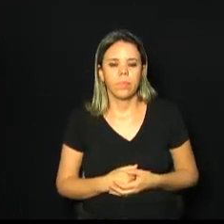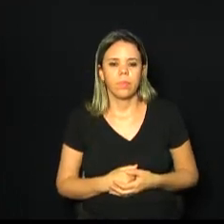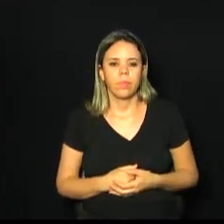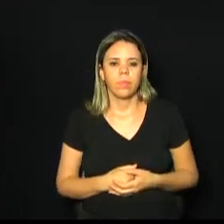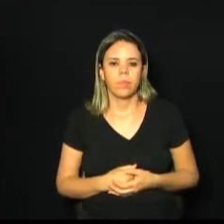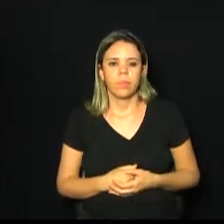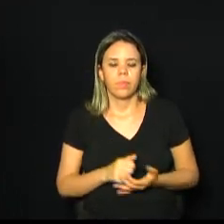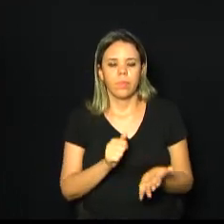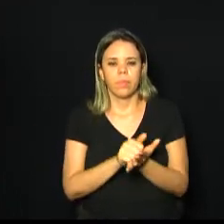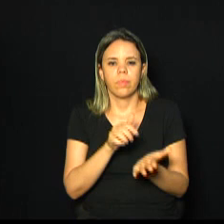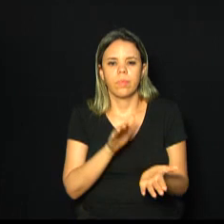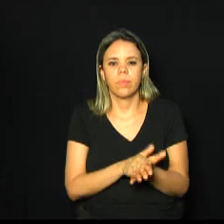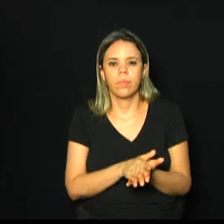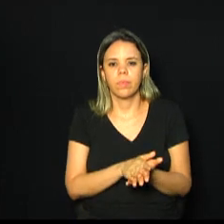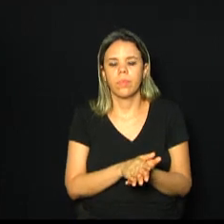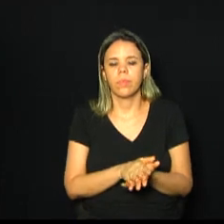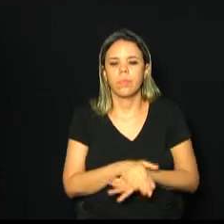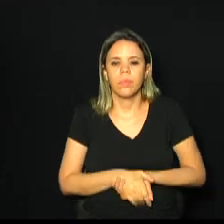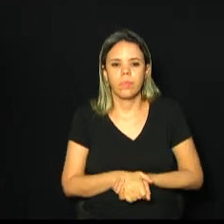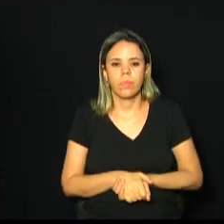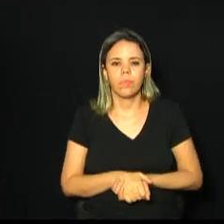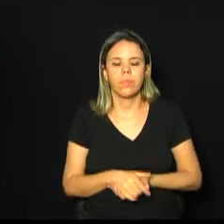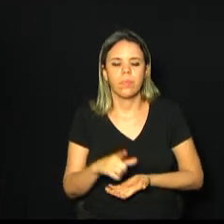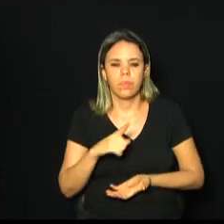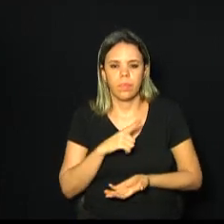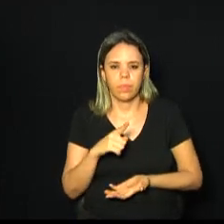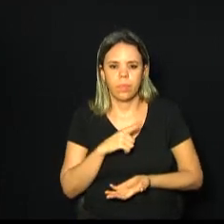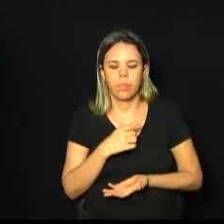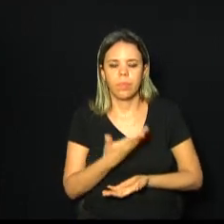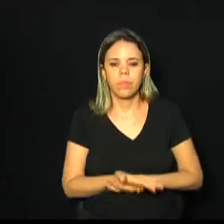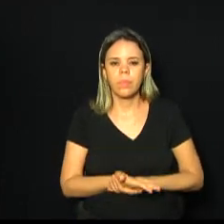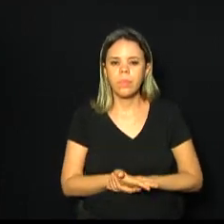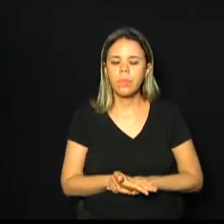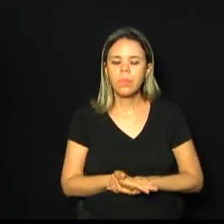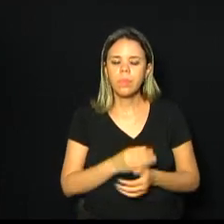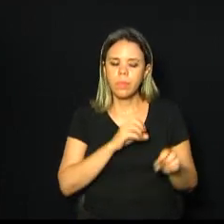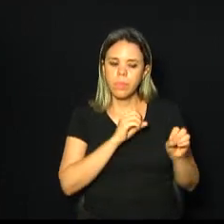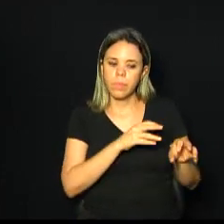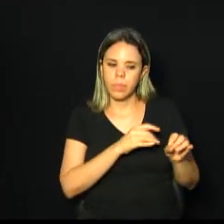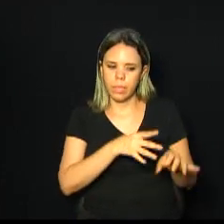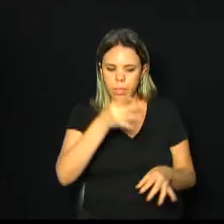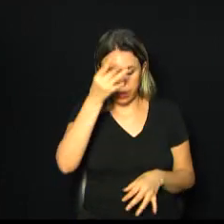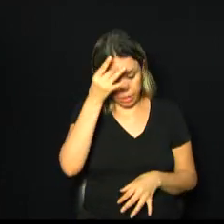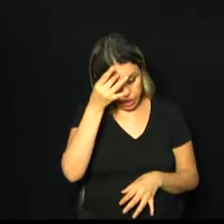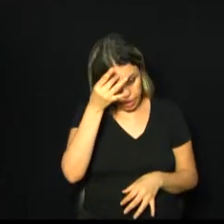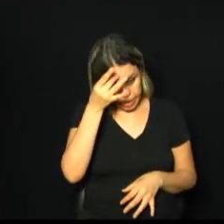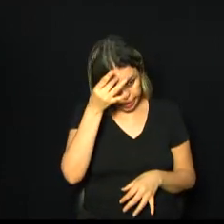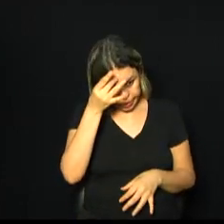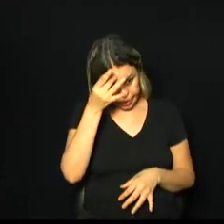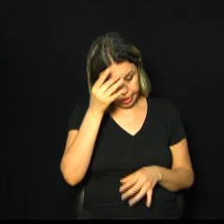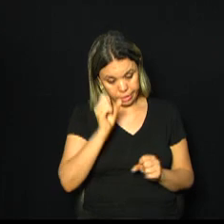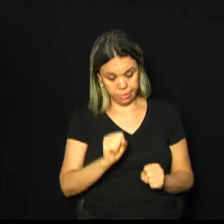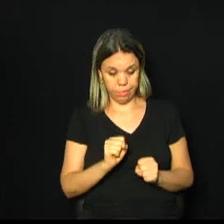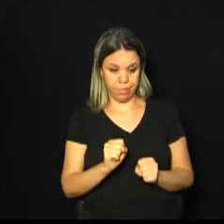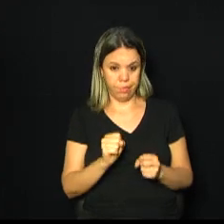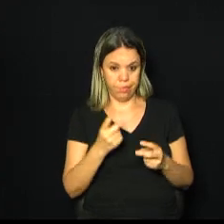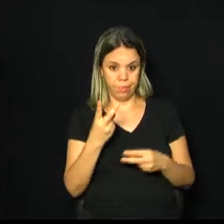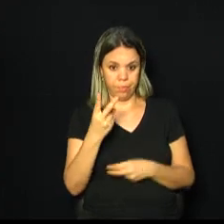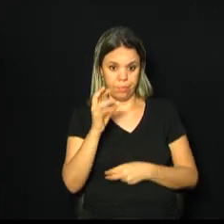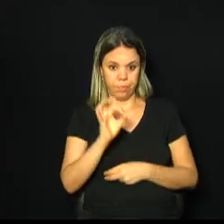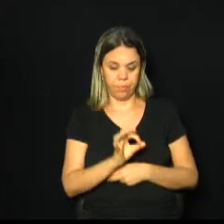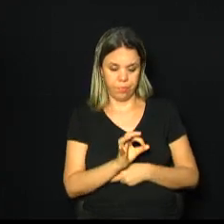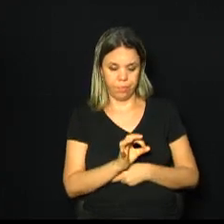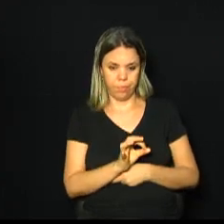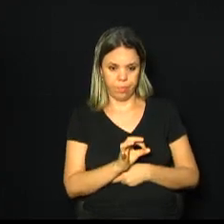A multa ela tem um caráter que eles chamam de educativo, mas ela pode ser de 2%